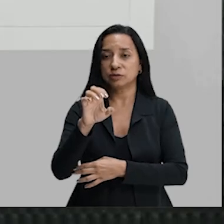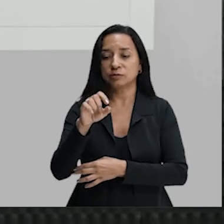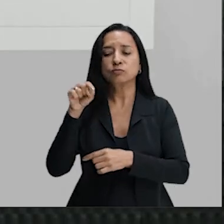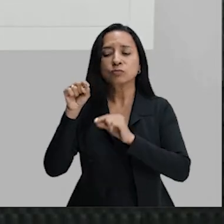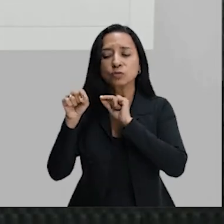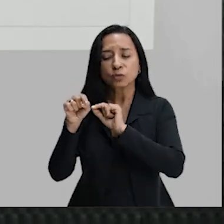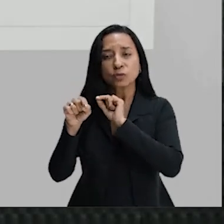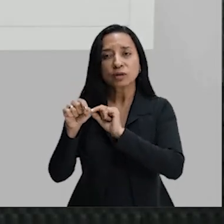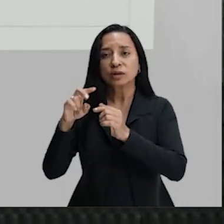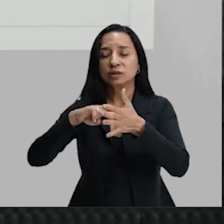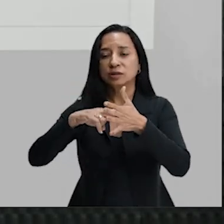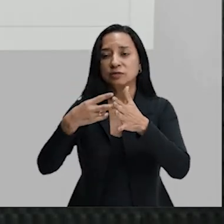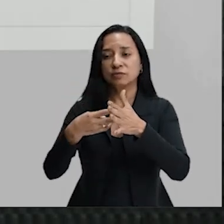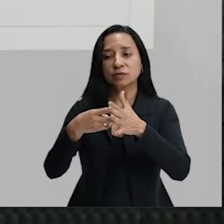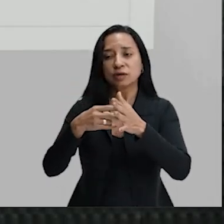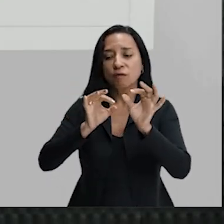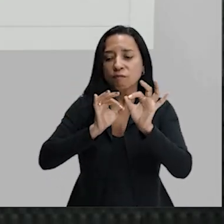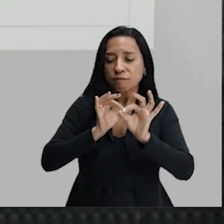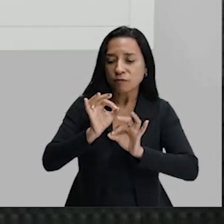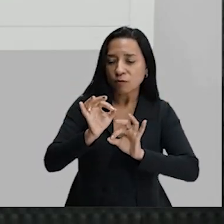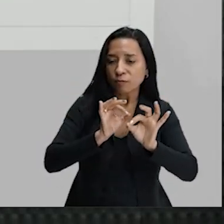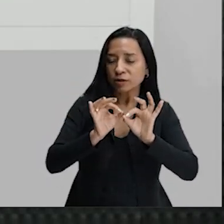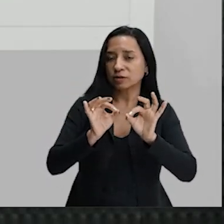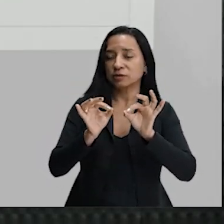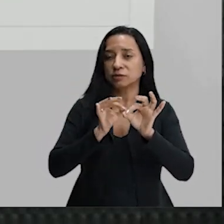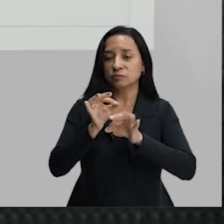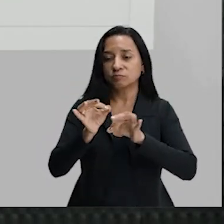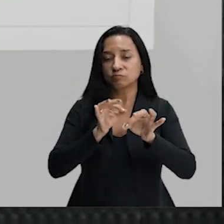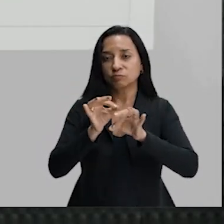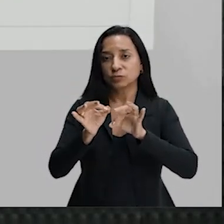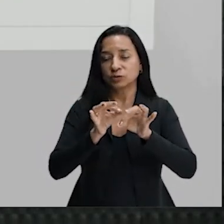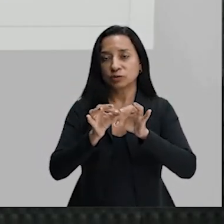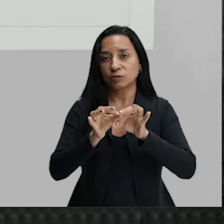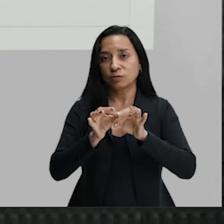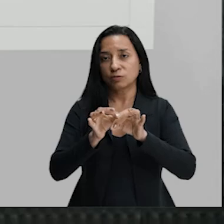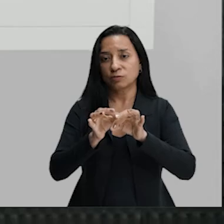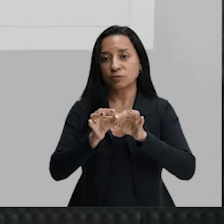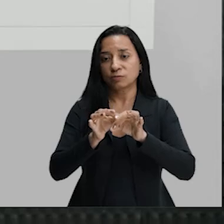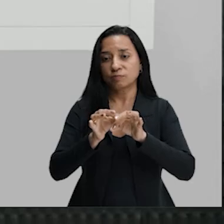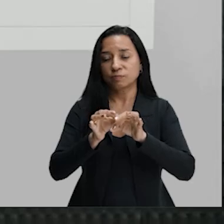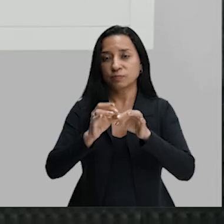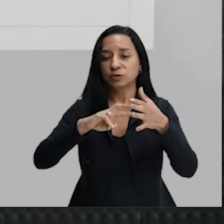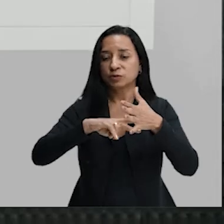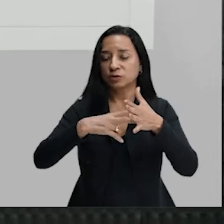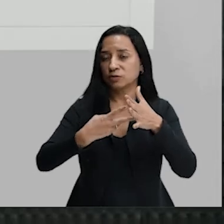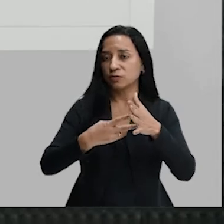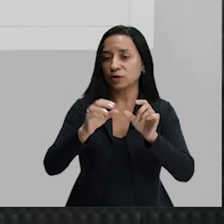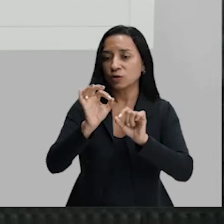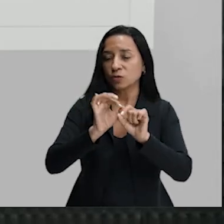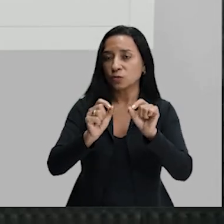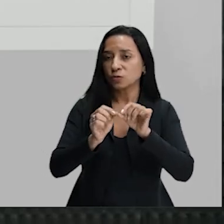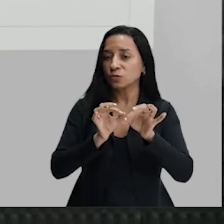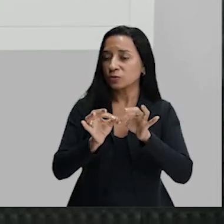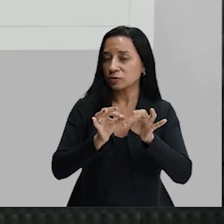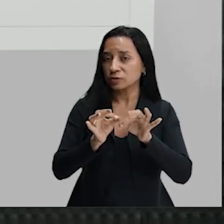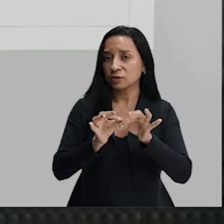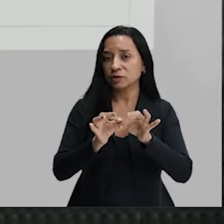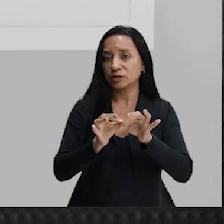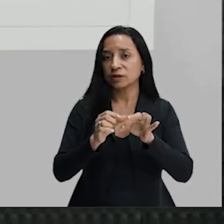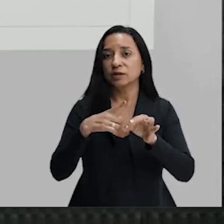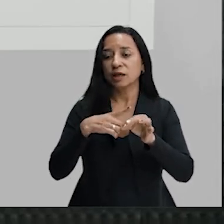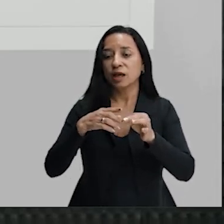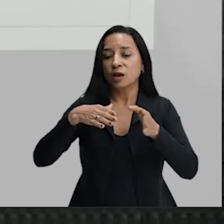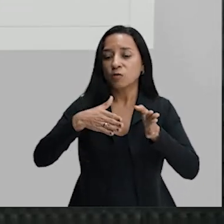uma formatação, ok? Olha, a rigorosidade, eu estou falando aqui num elemento que vai fornecer